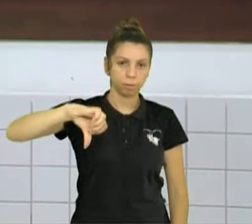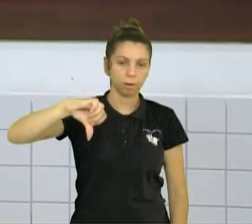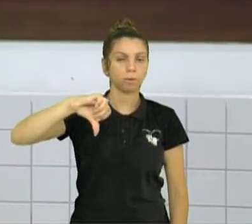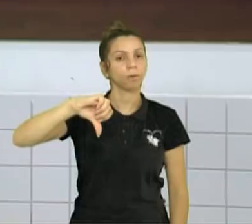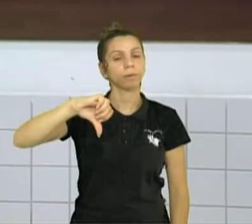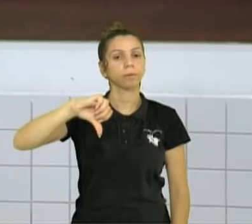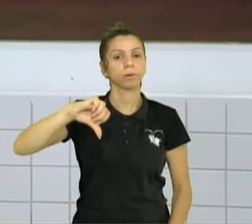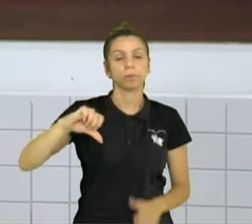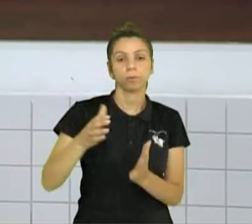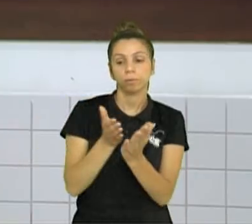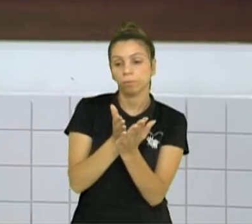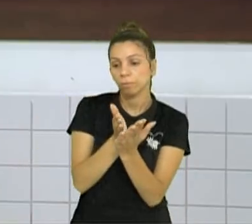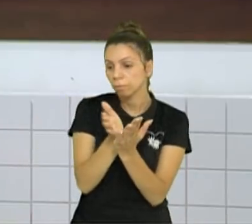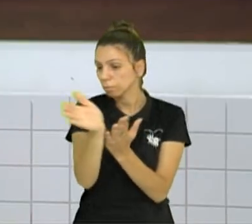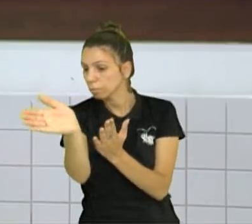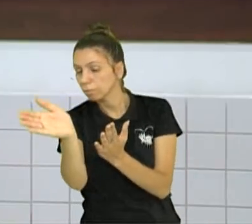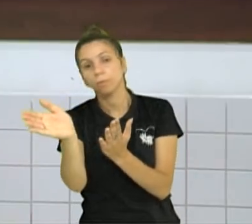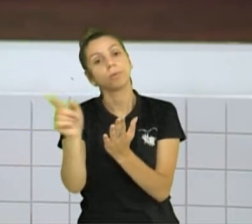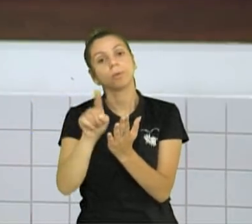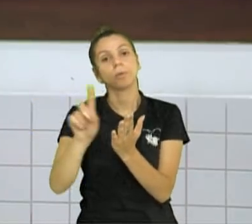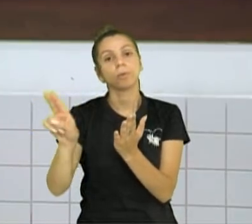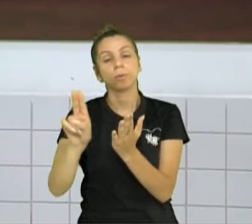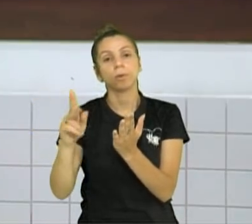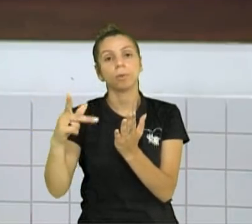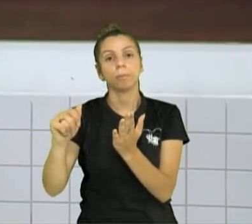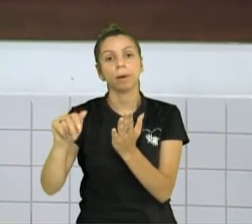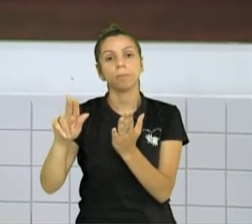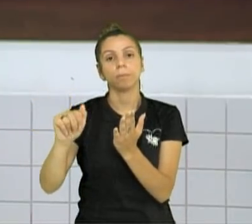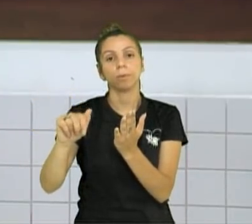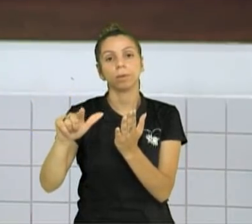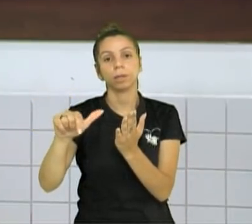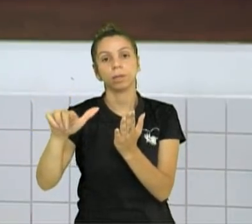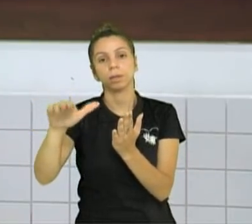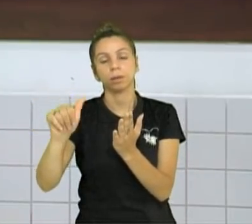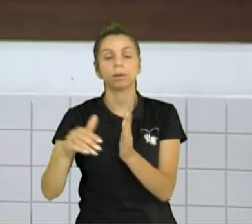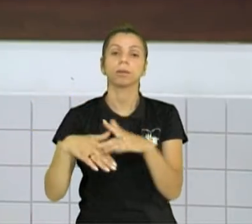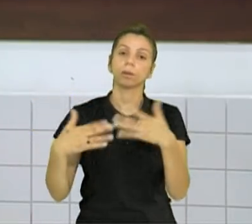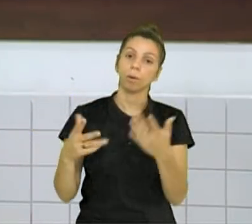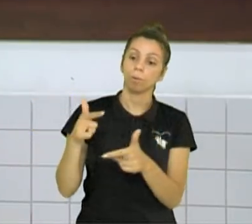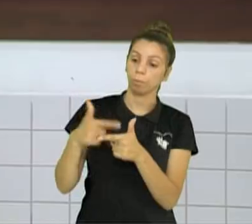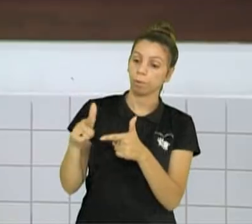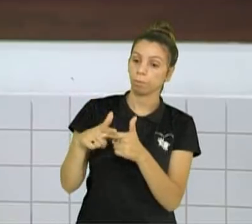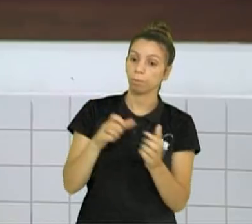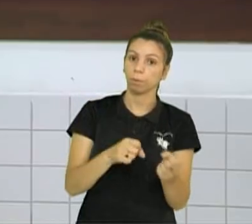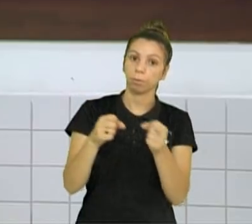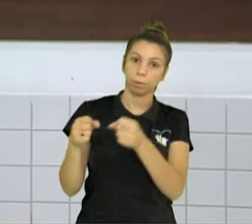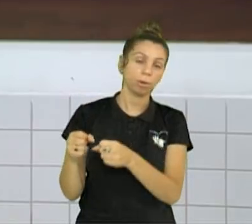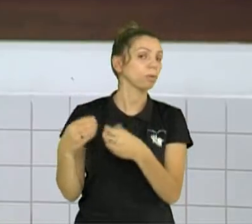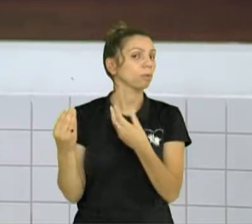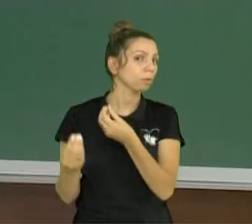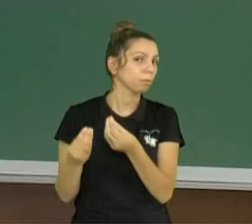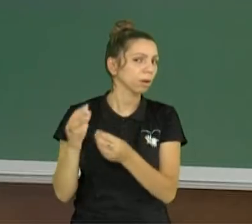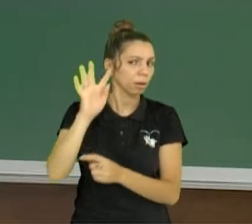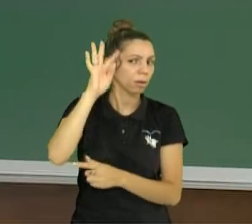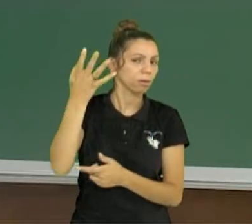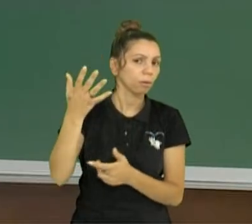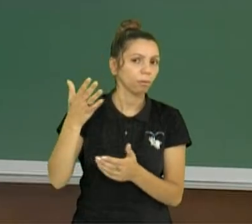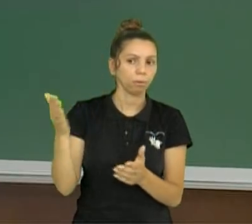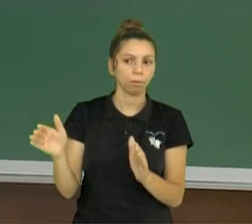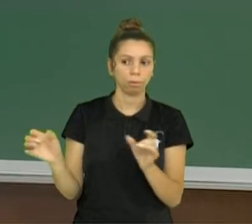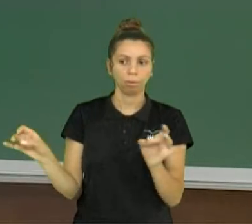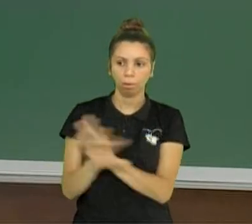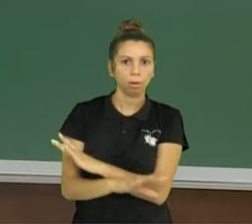outra linha, chamados Bakunin e Proudhon, por exemplo, falavam o seguinte, olha, o problema é o poder. E como é que se resolve? Acabando com o poder. Como assim,